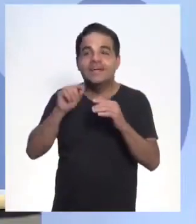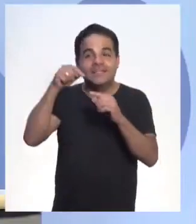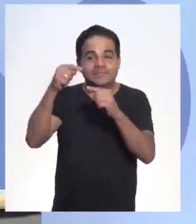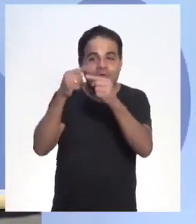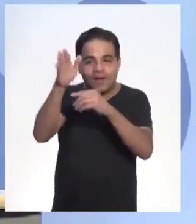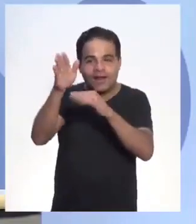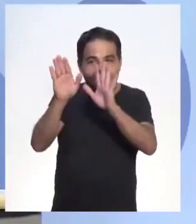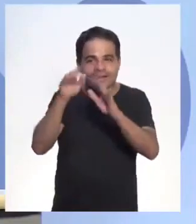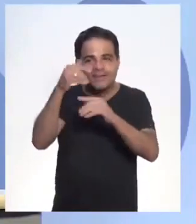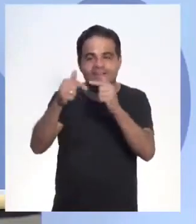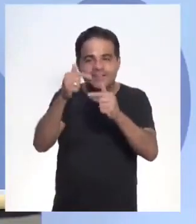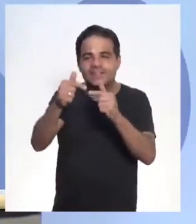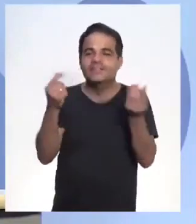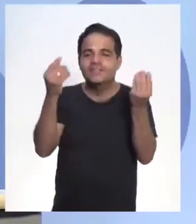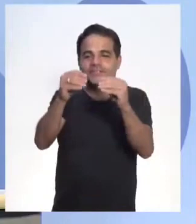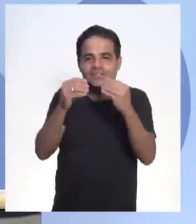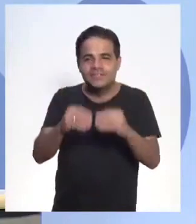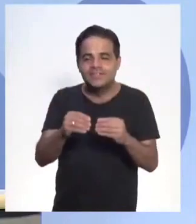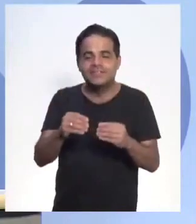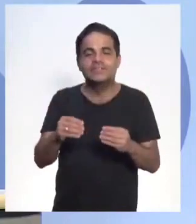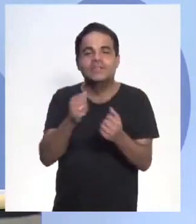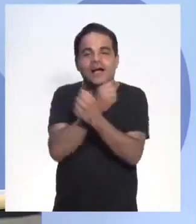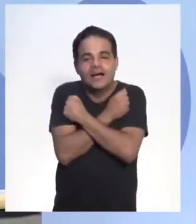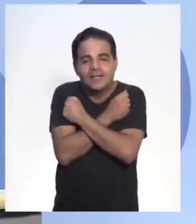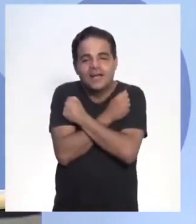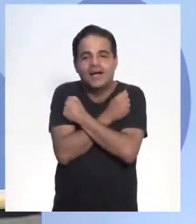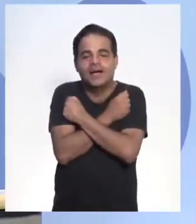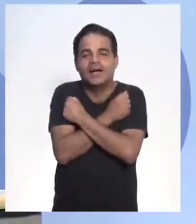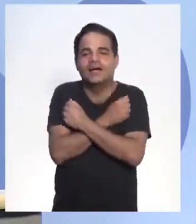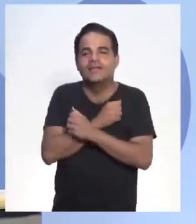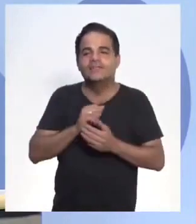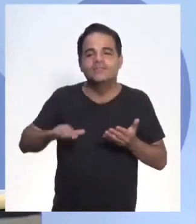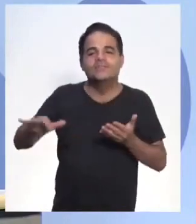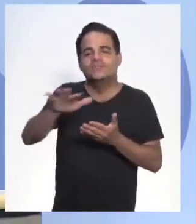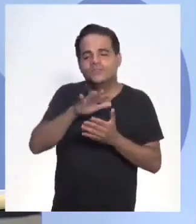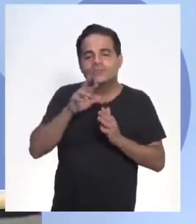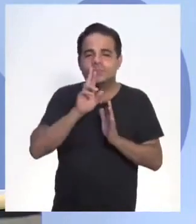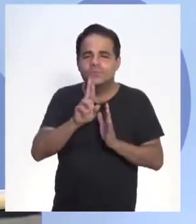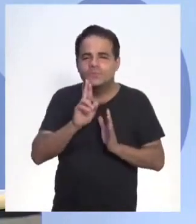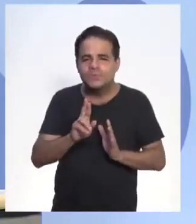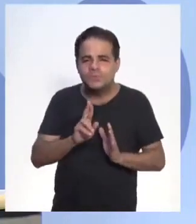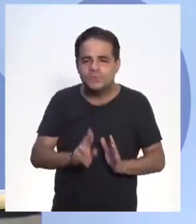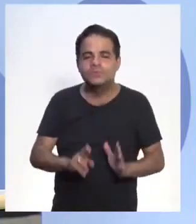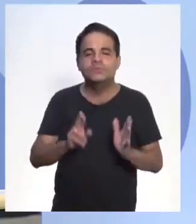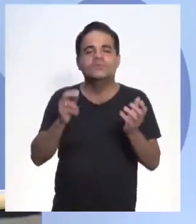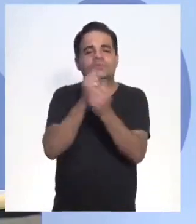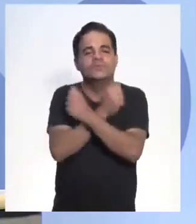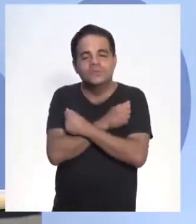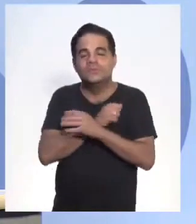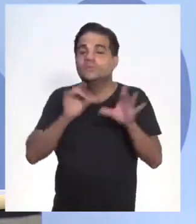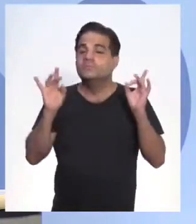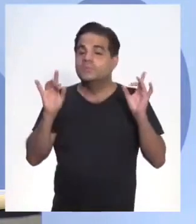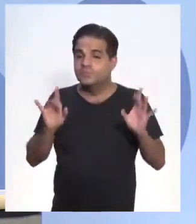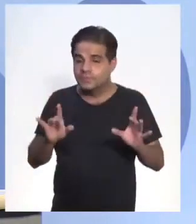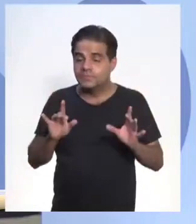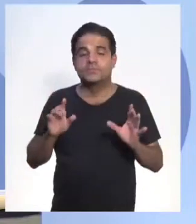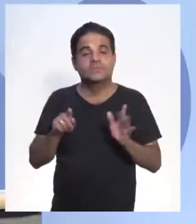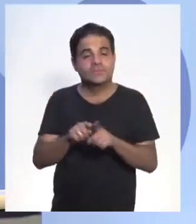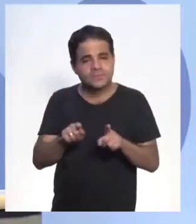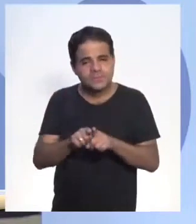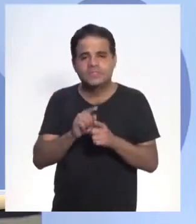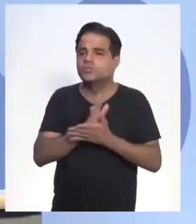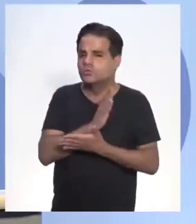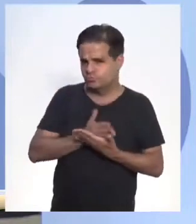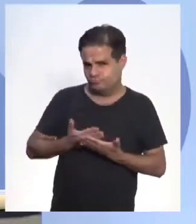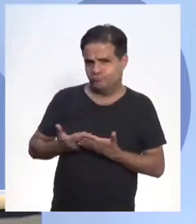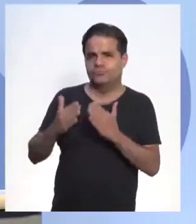para cara e coroa. Então, quero mandar um abraço para esses alunos que estão participando e colocando as respostas. E quero mandar um abraço especial para alguns professores de algumas